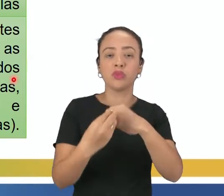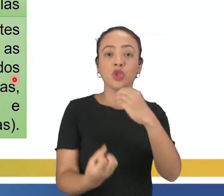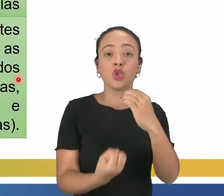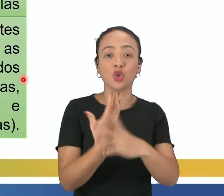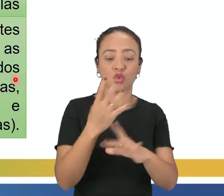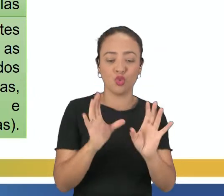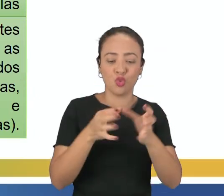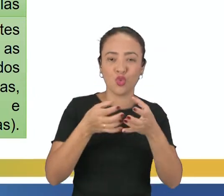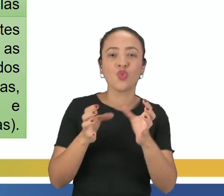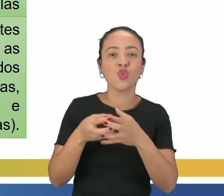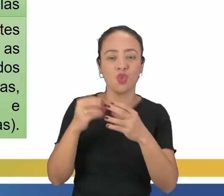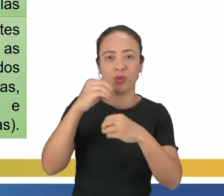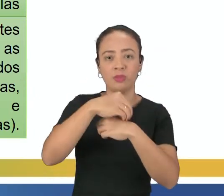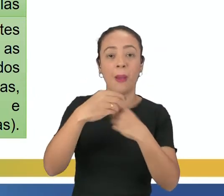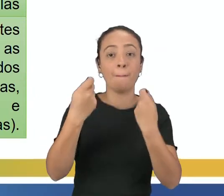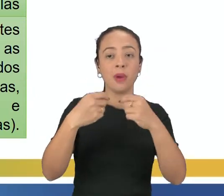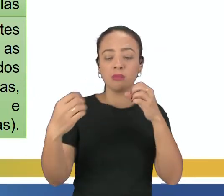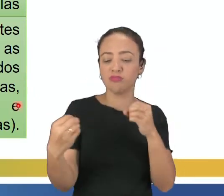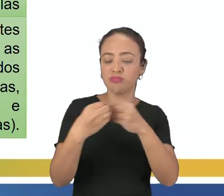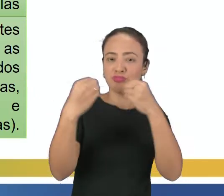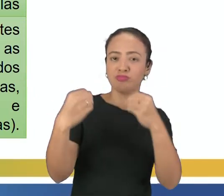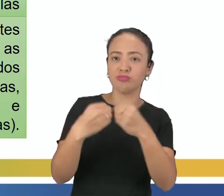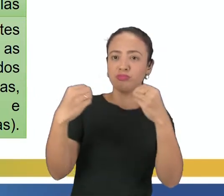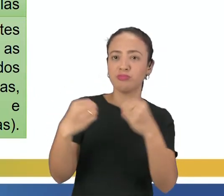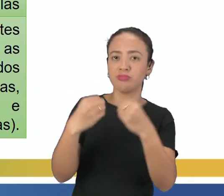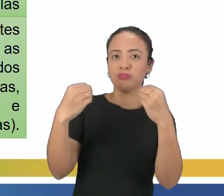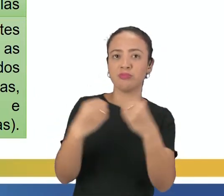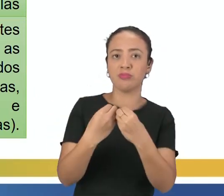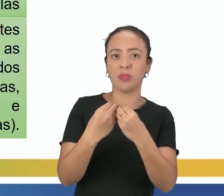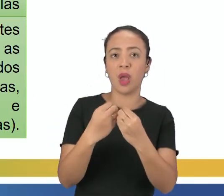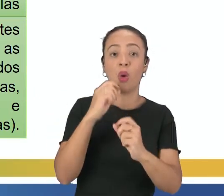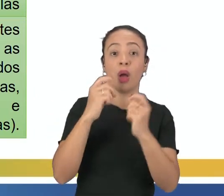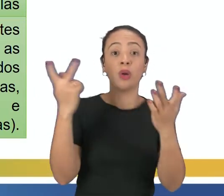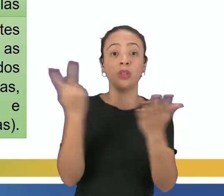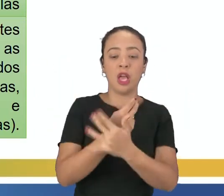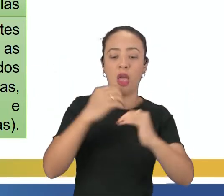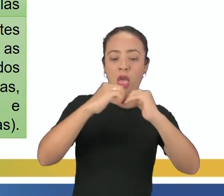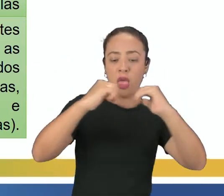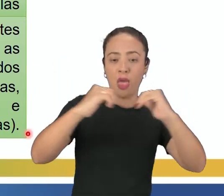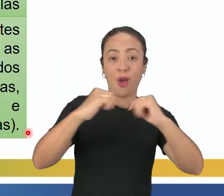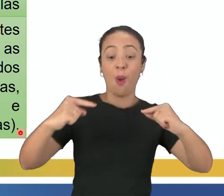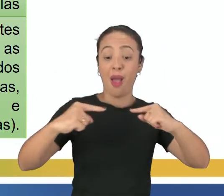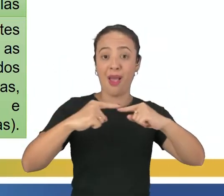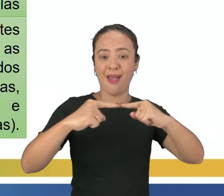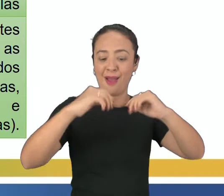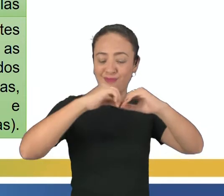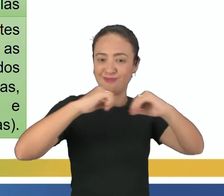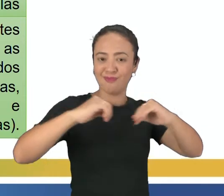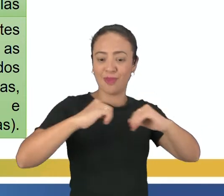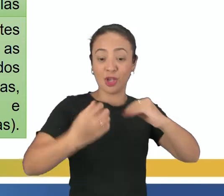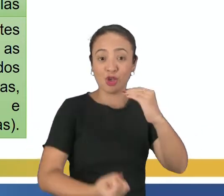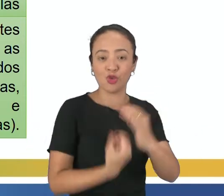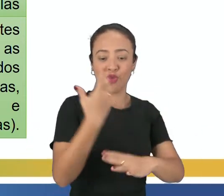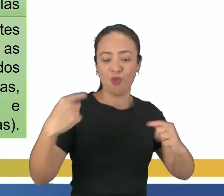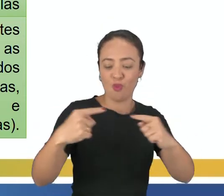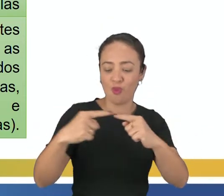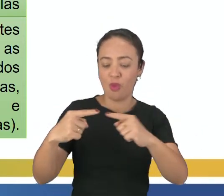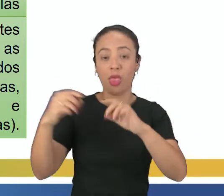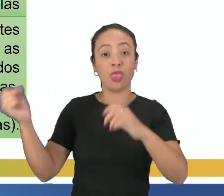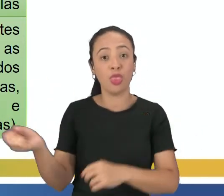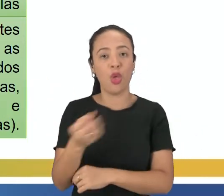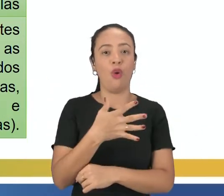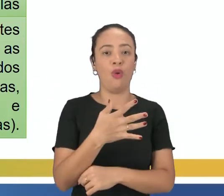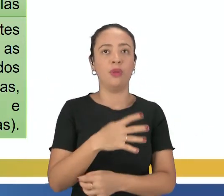que formam seus aglomerados possam colidir uma com as outras, rompendo as ligações que existem e formando novas